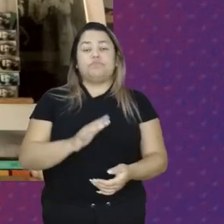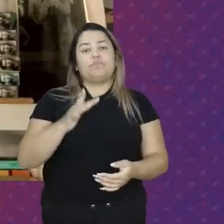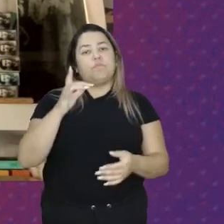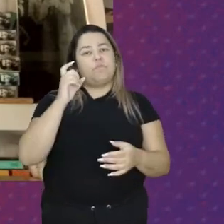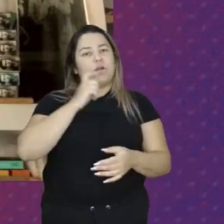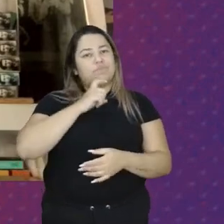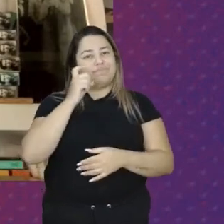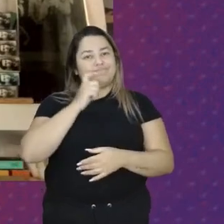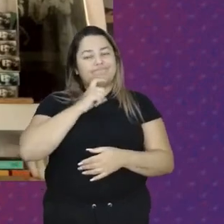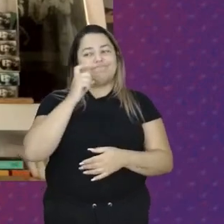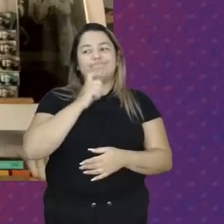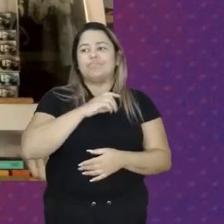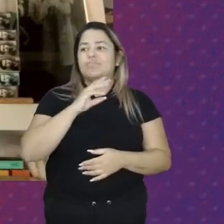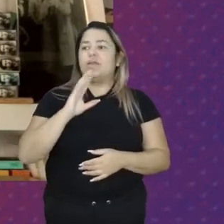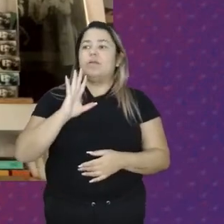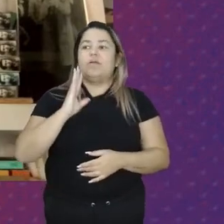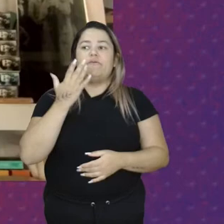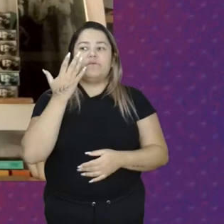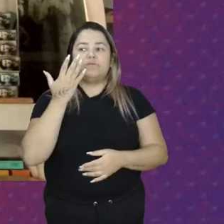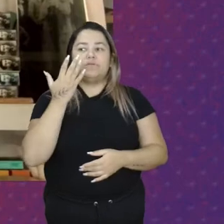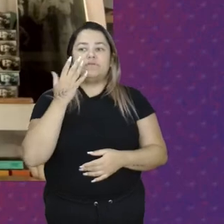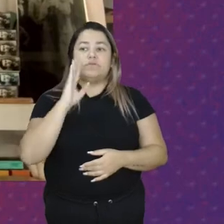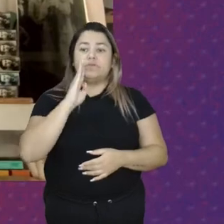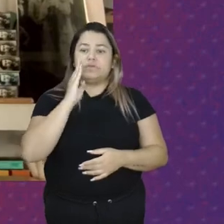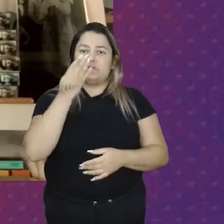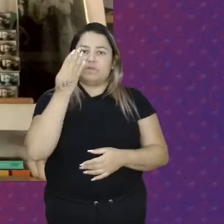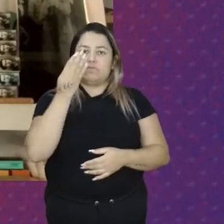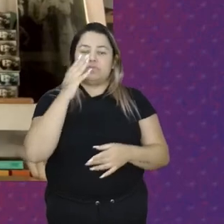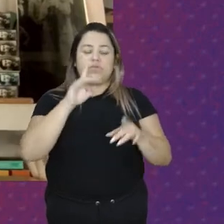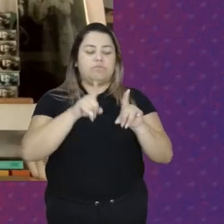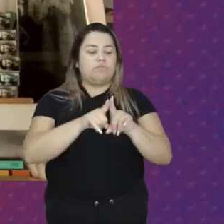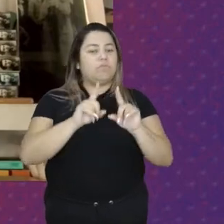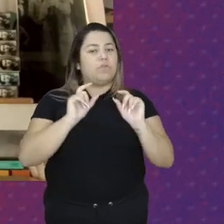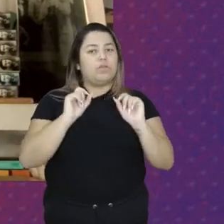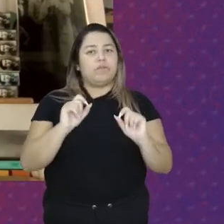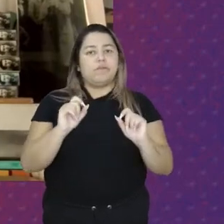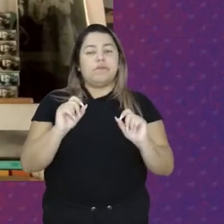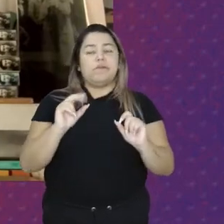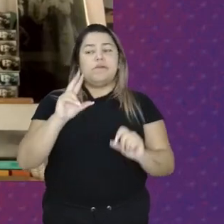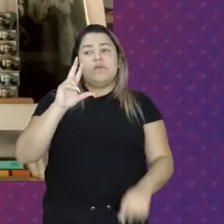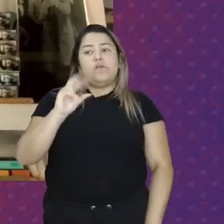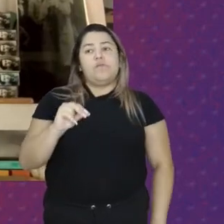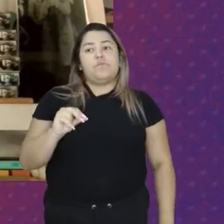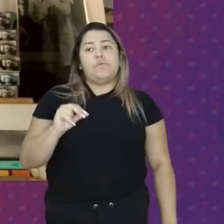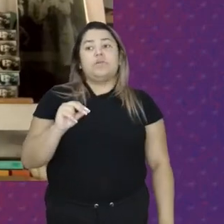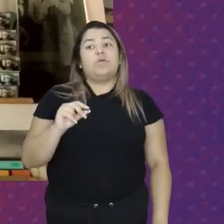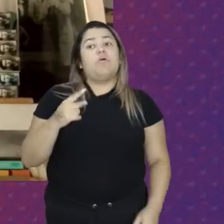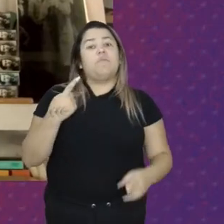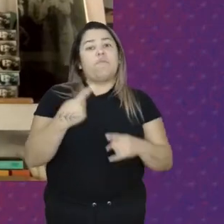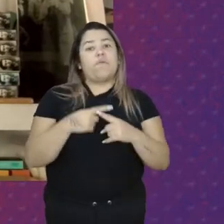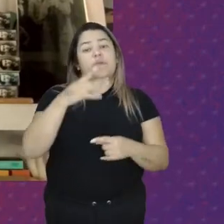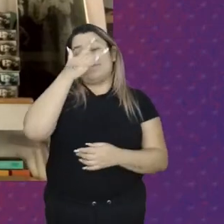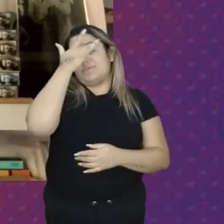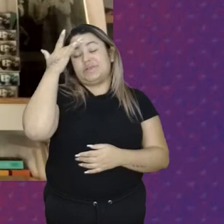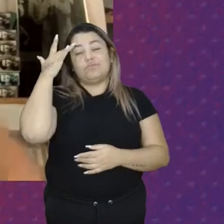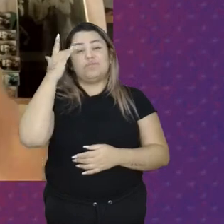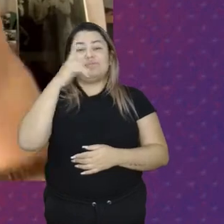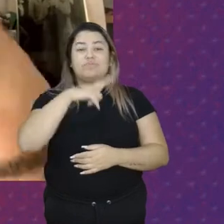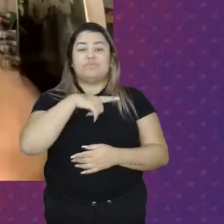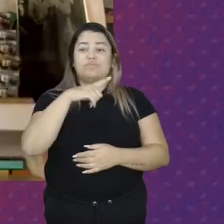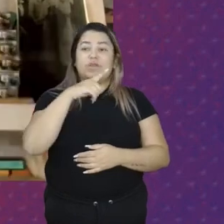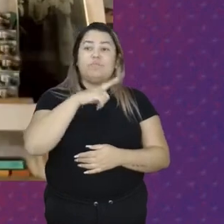com a mentira, com a falsificação. Isso é um modus operandi, que não é só porque as pessoas têm uma